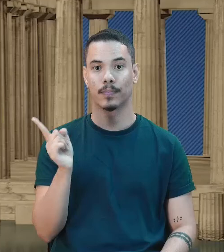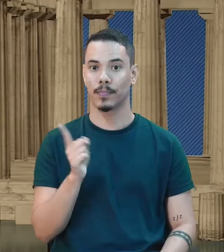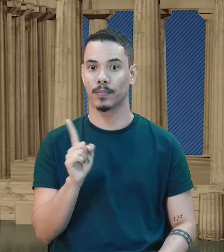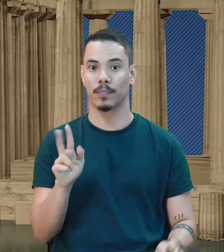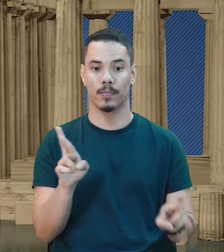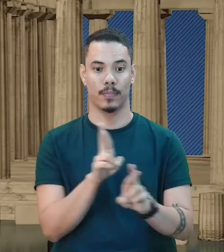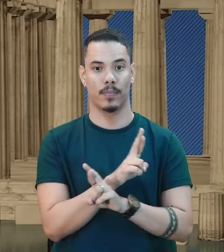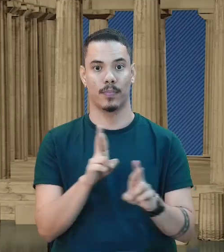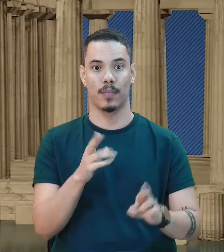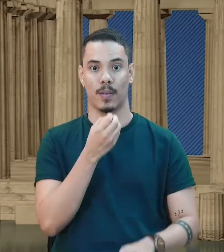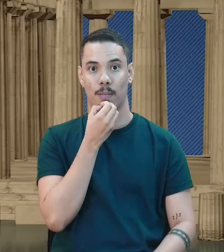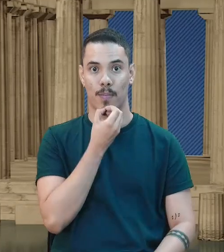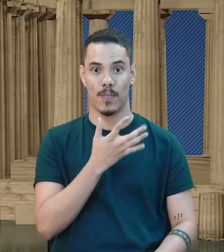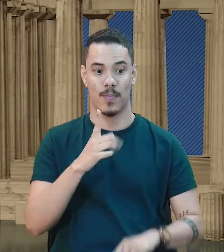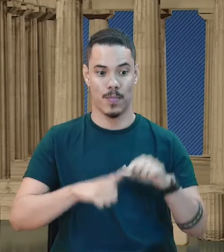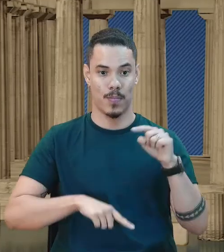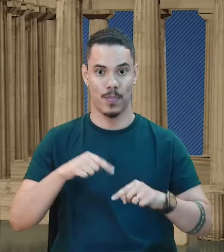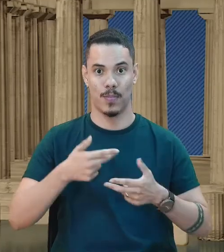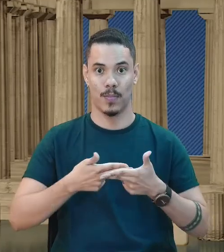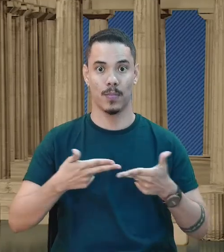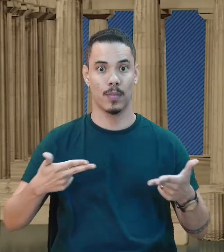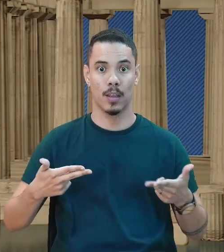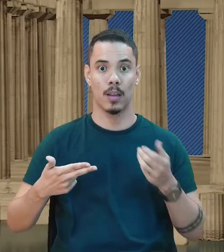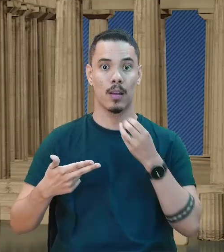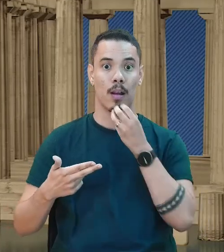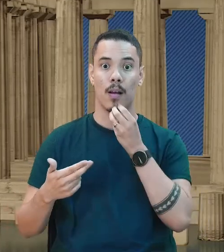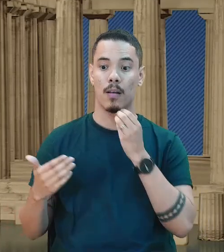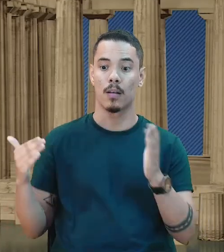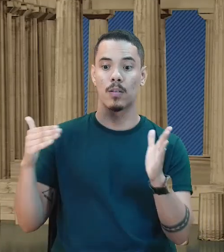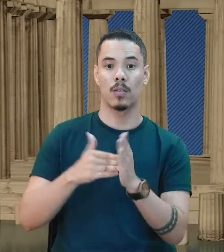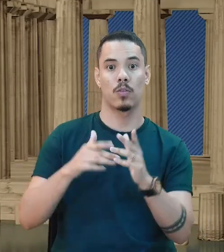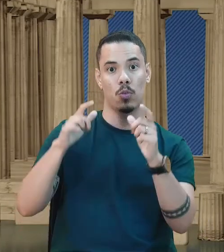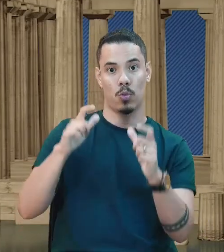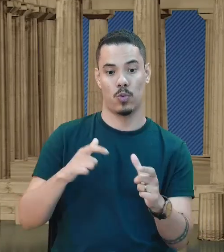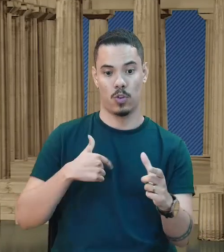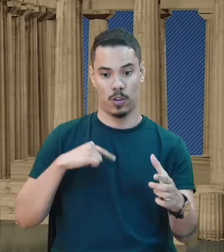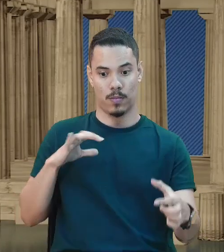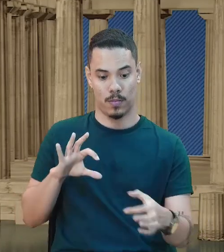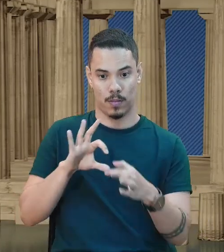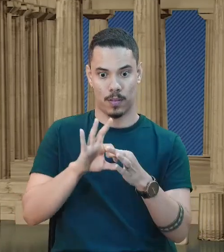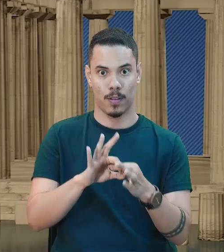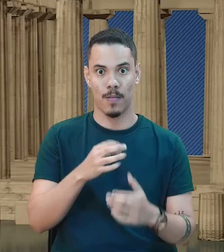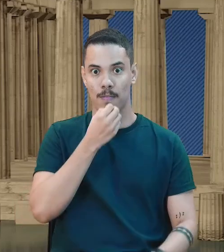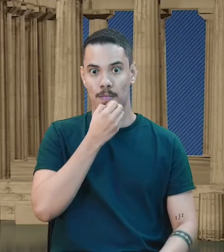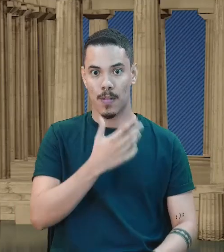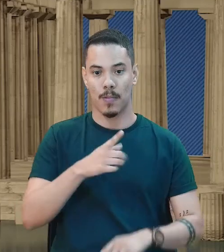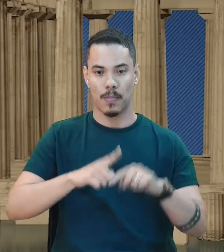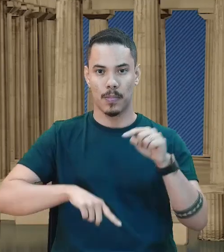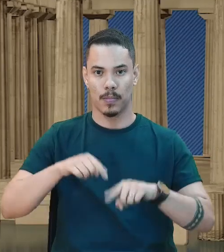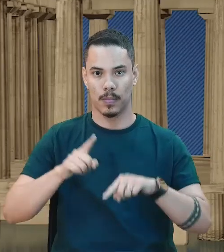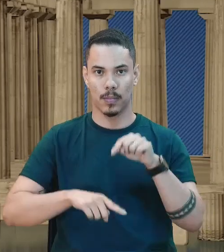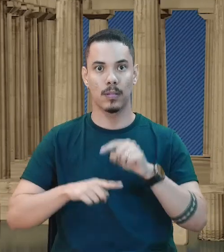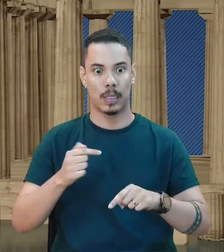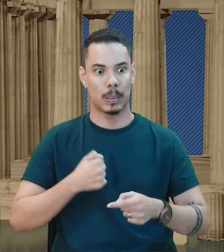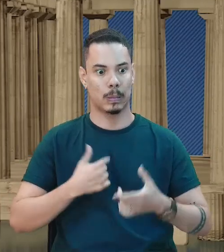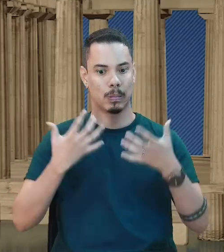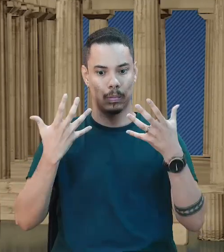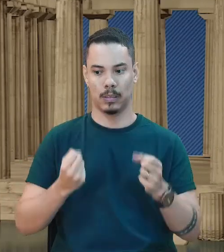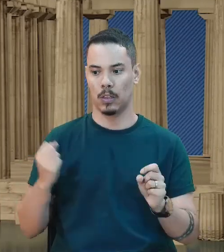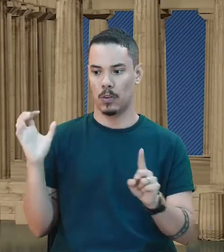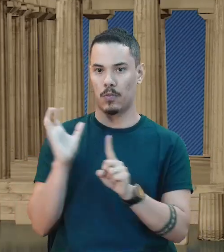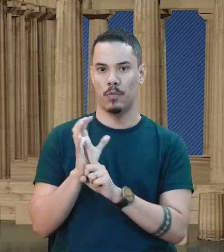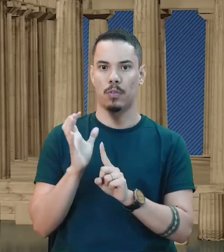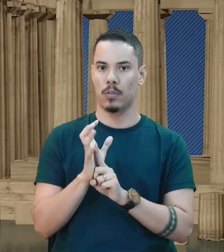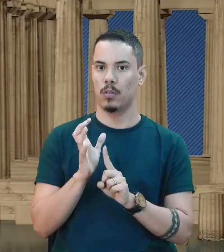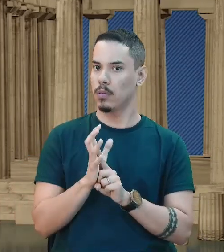bens materiais? A que ponto eu estou ligado aos bens materiais e me deixo influenciar por isso?